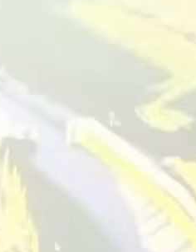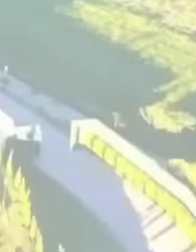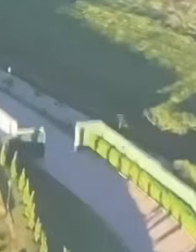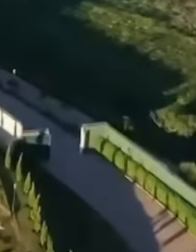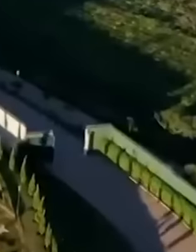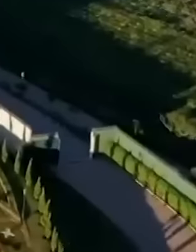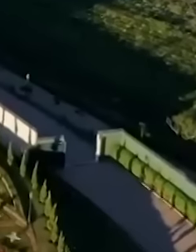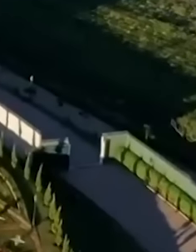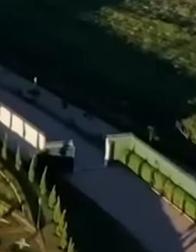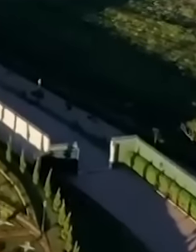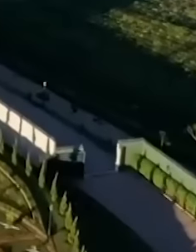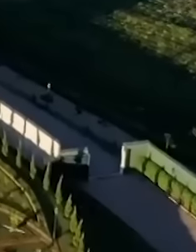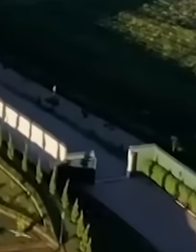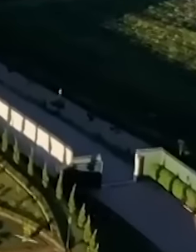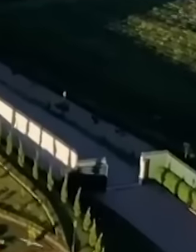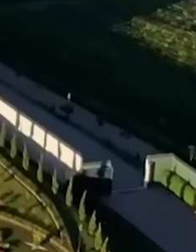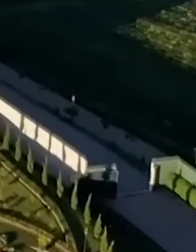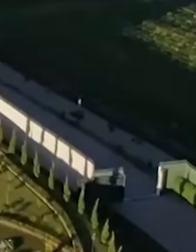terra.